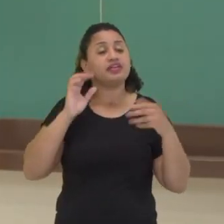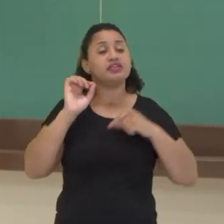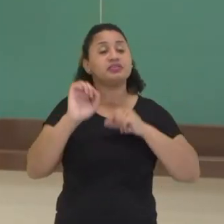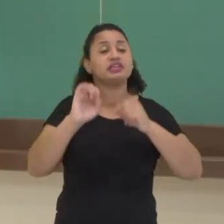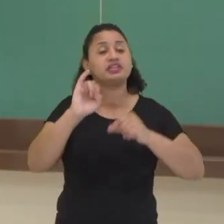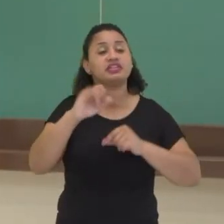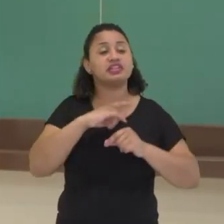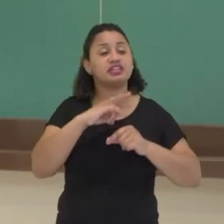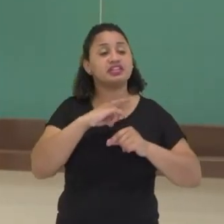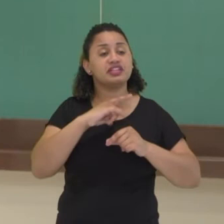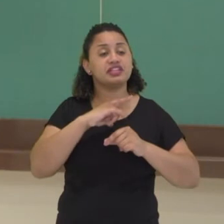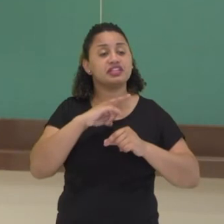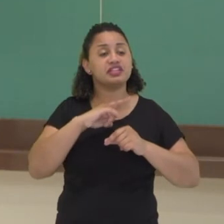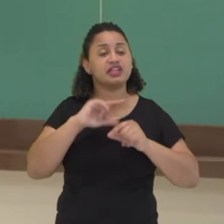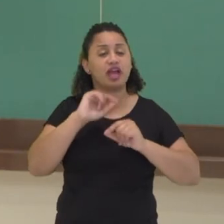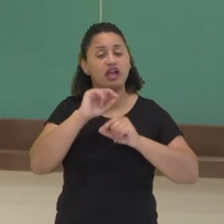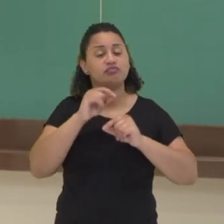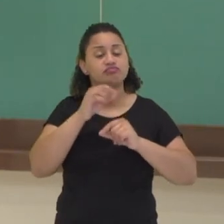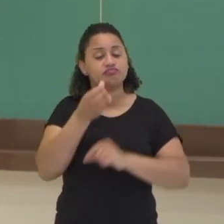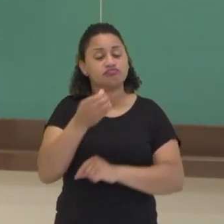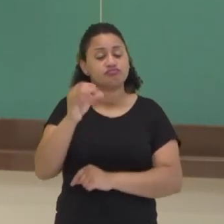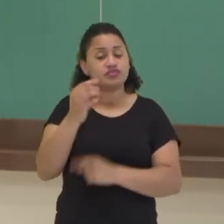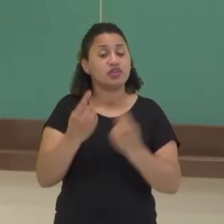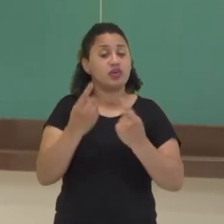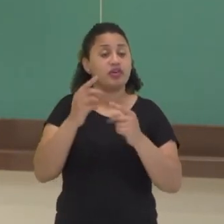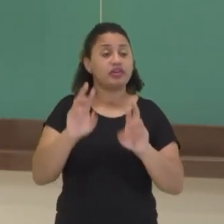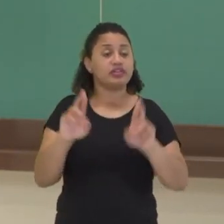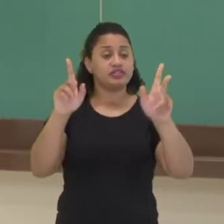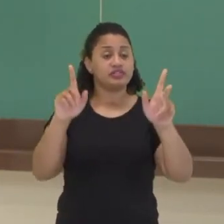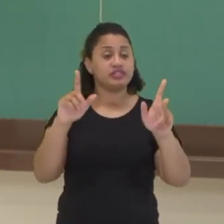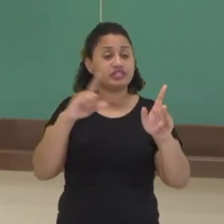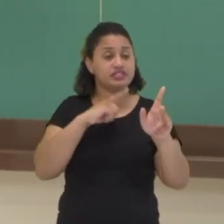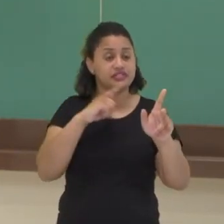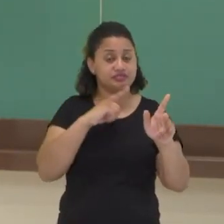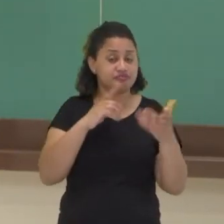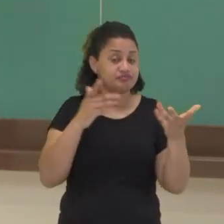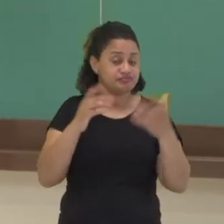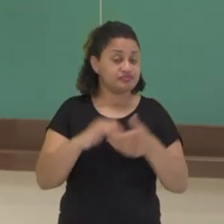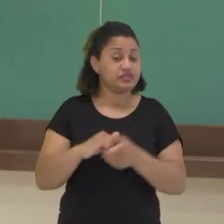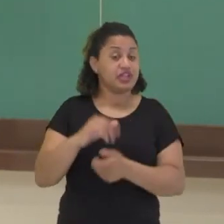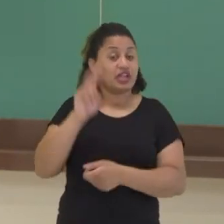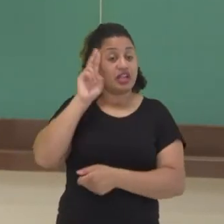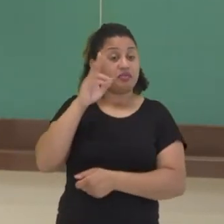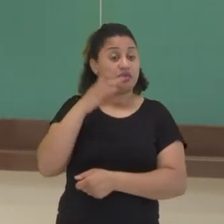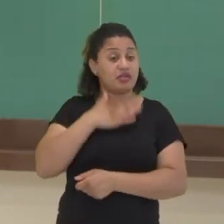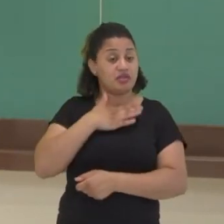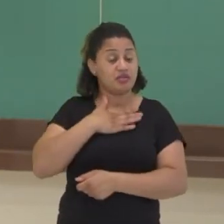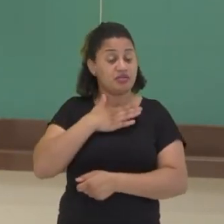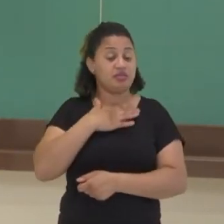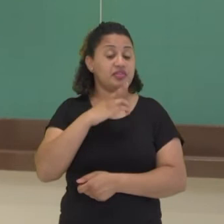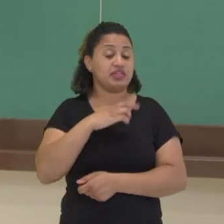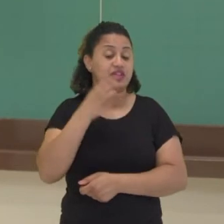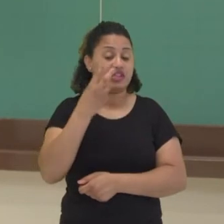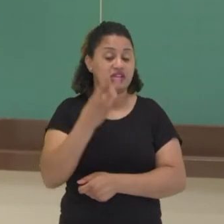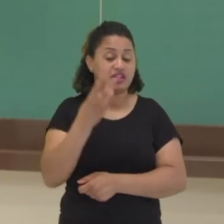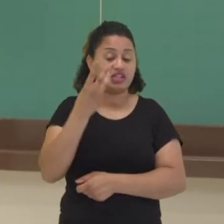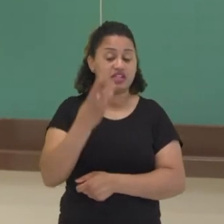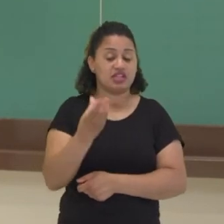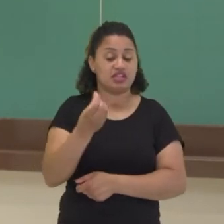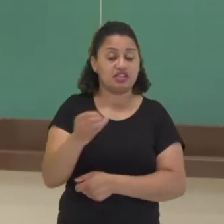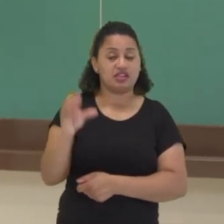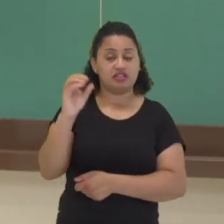tenho 60, qual é a diferença? Lembra que o meu setor, ele tem